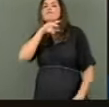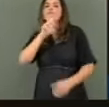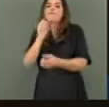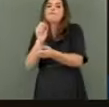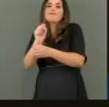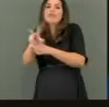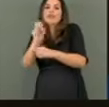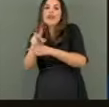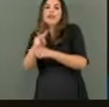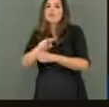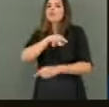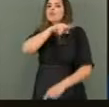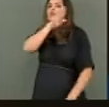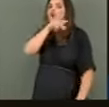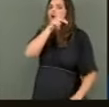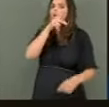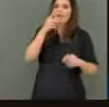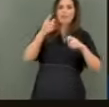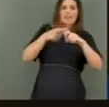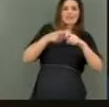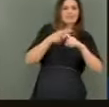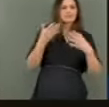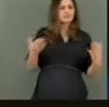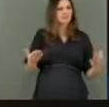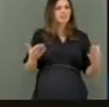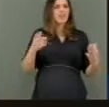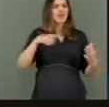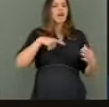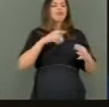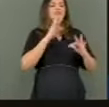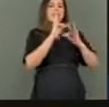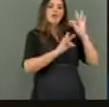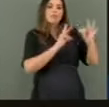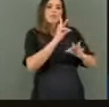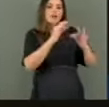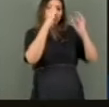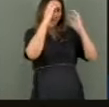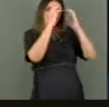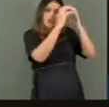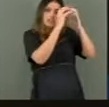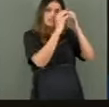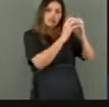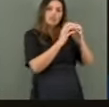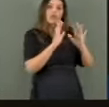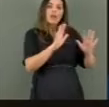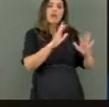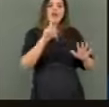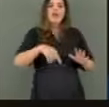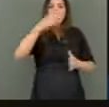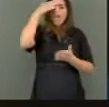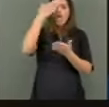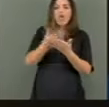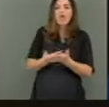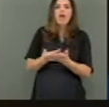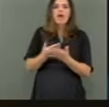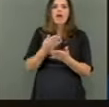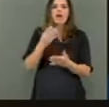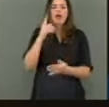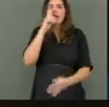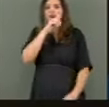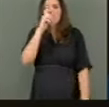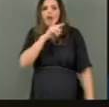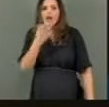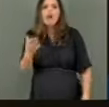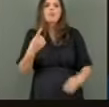favor, a terapia cognitiva comportamental, ela trabalha com crenças distorcidas. Por que que a mídia tem